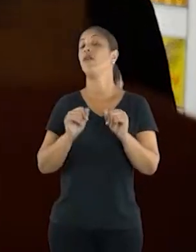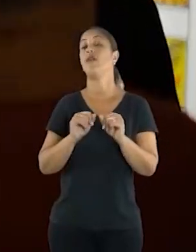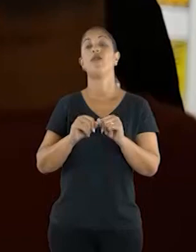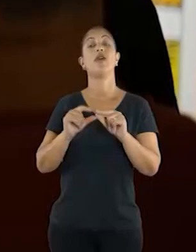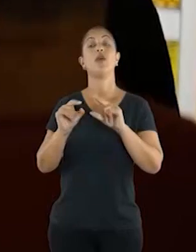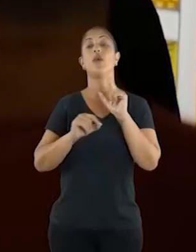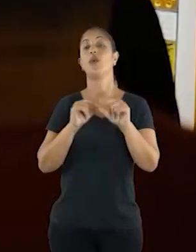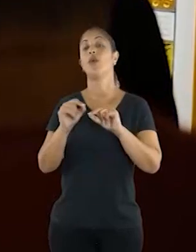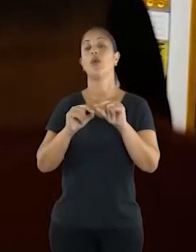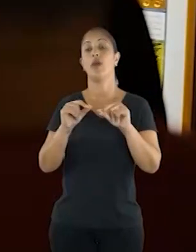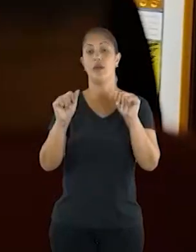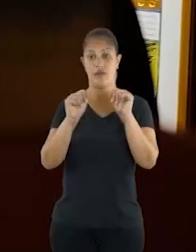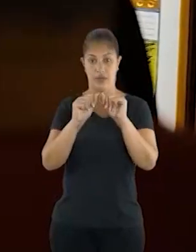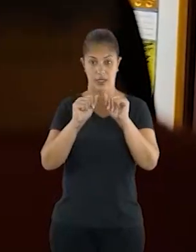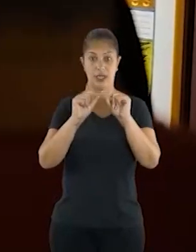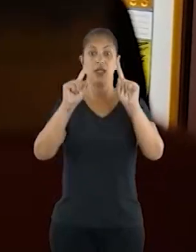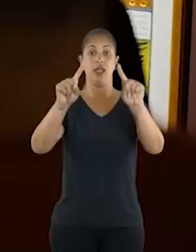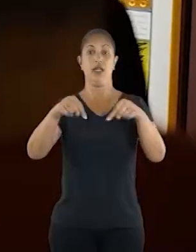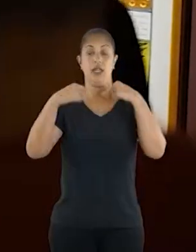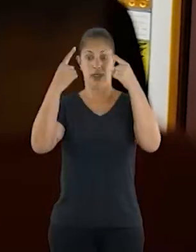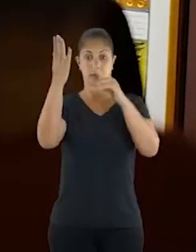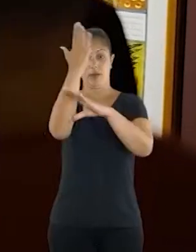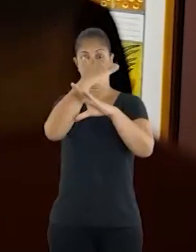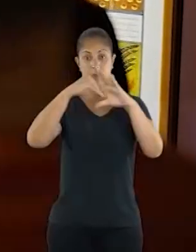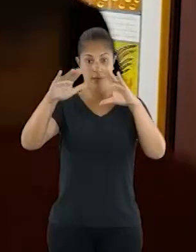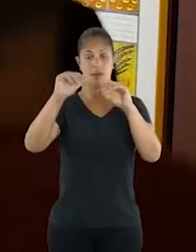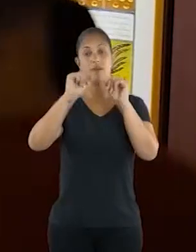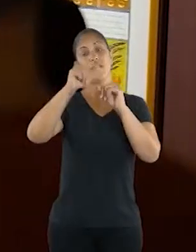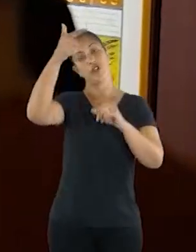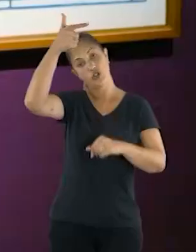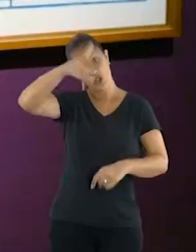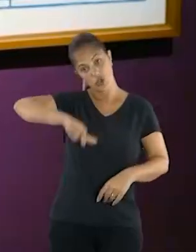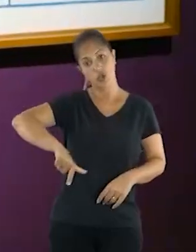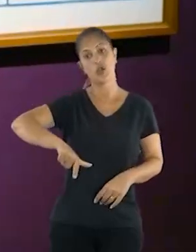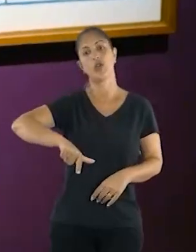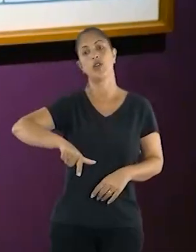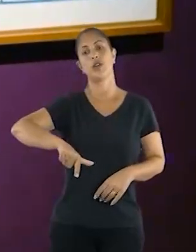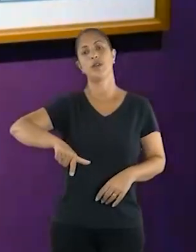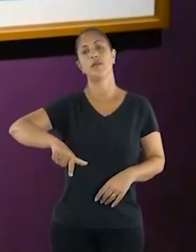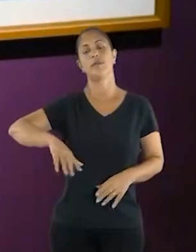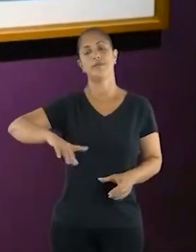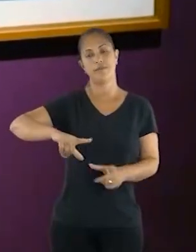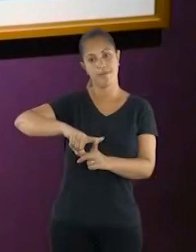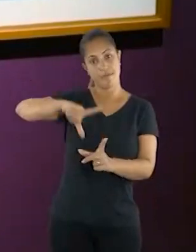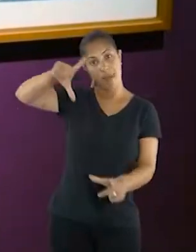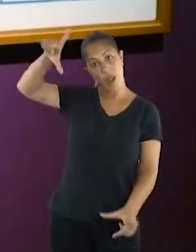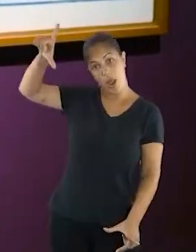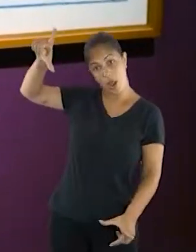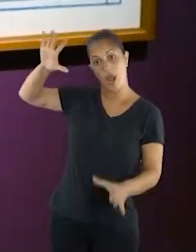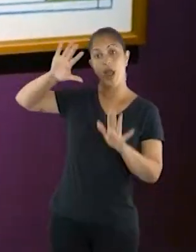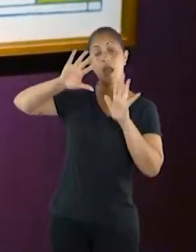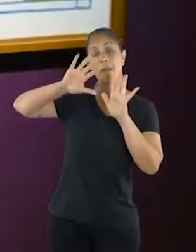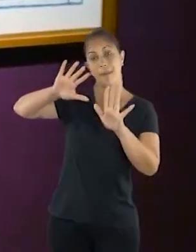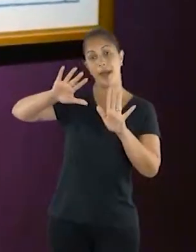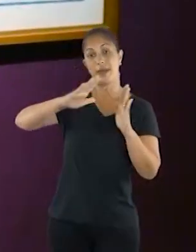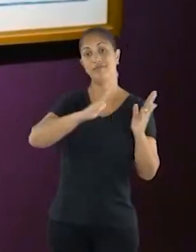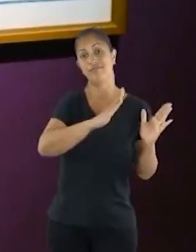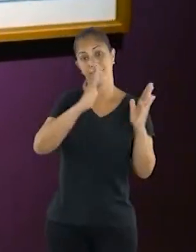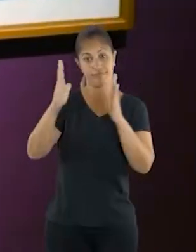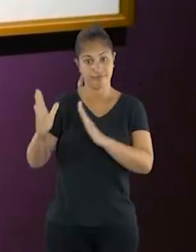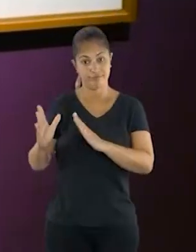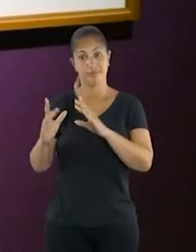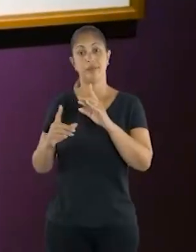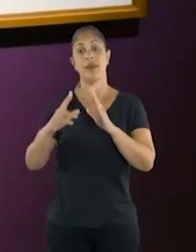fazia e depois ele mandou reproduzir em offset. Só que aí, na